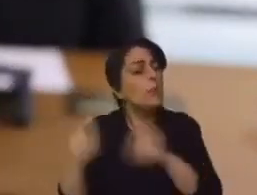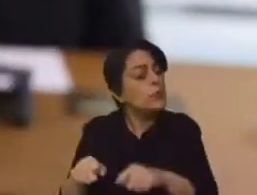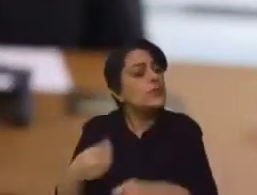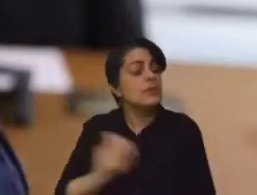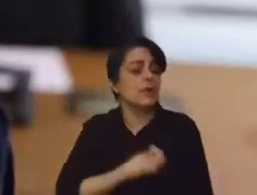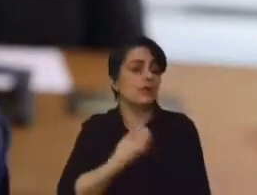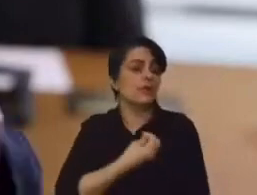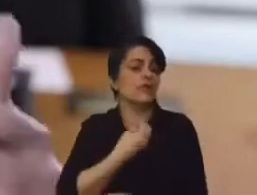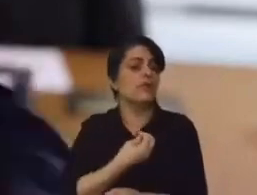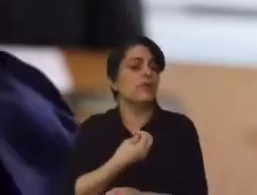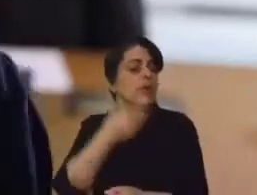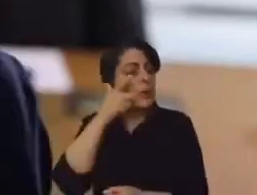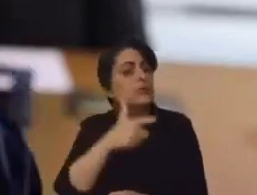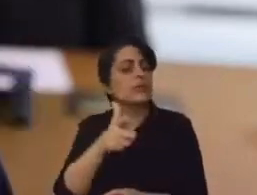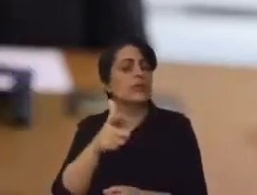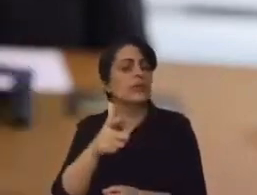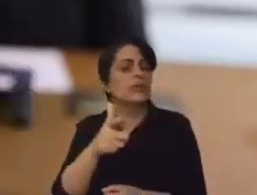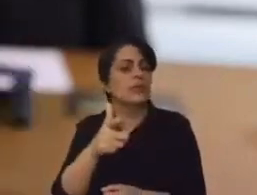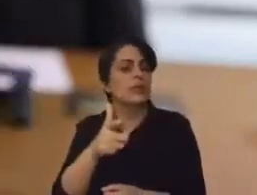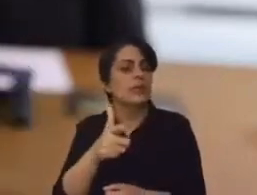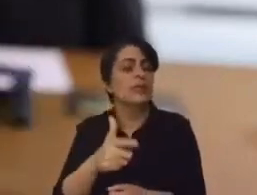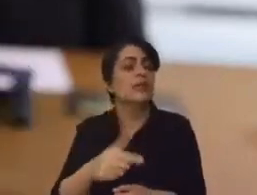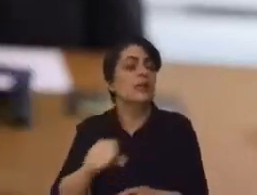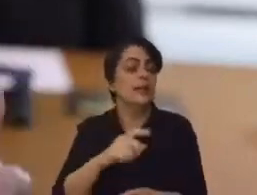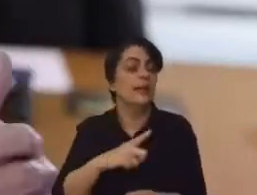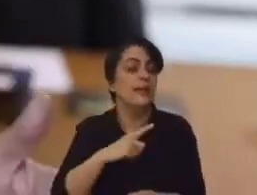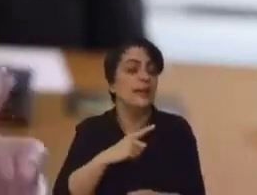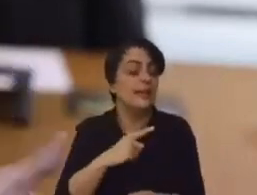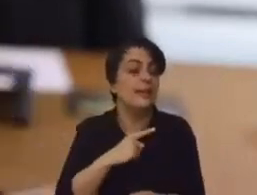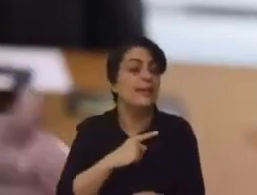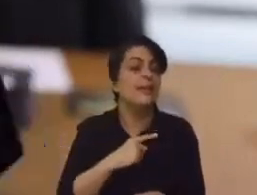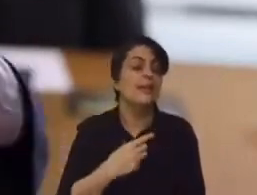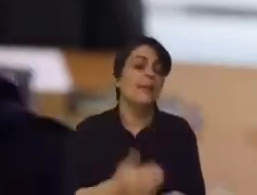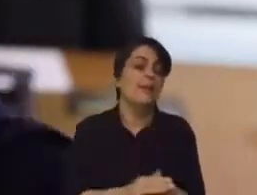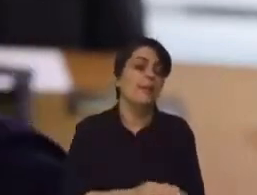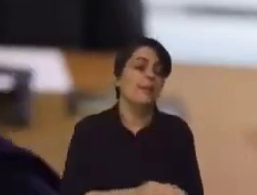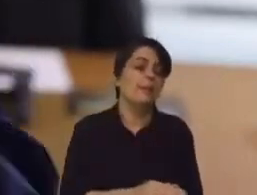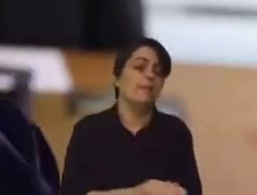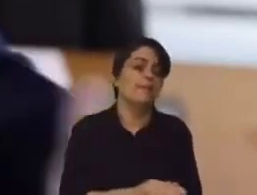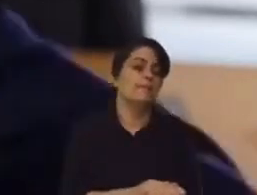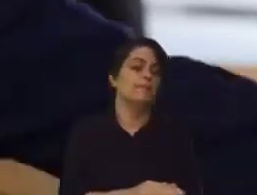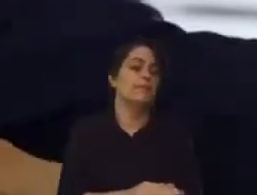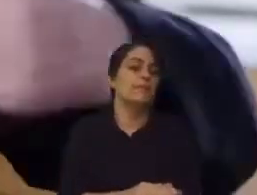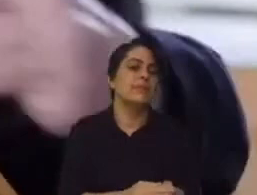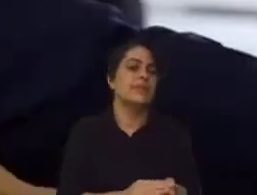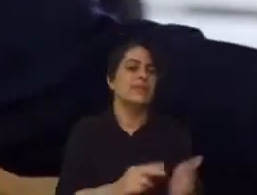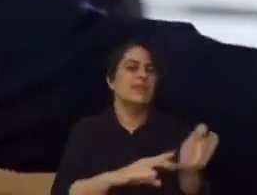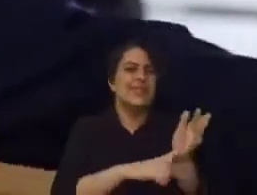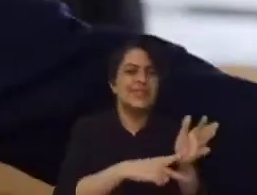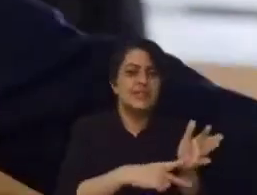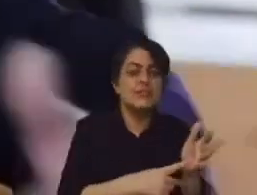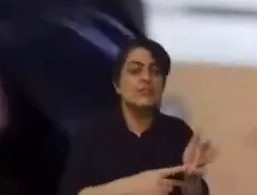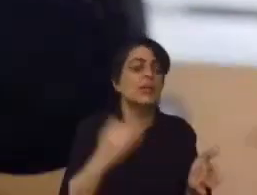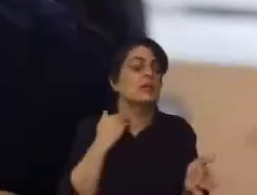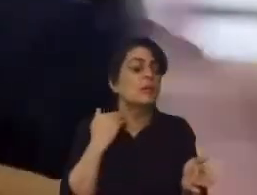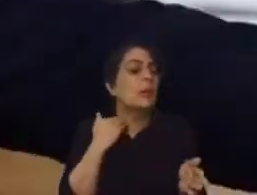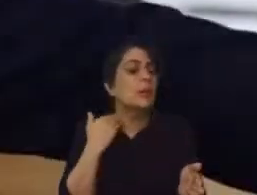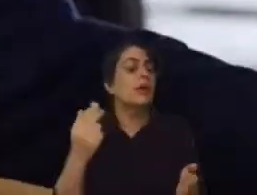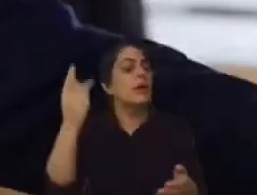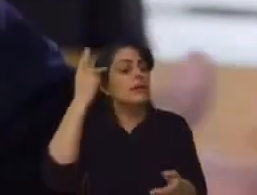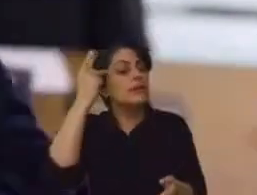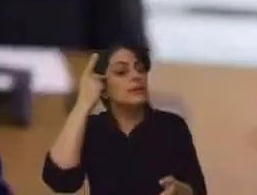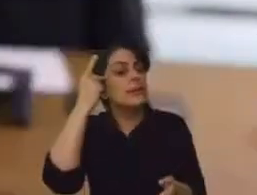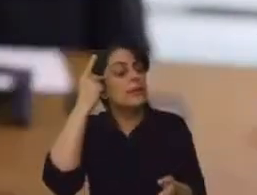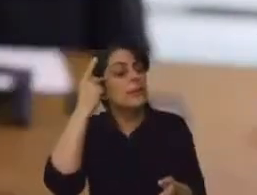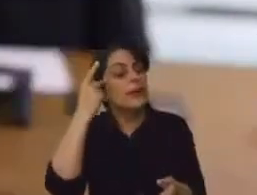que há muito tempo tem a experiência de devolver o imposto sindical. Nós temos o sindicato dos bancários de São Paulo e, possivelmente, temos